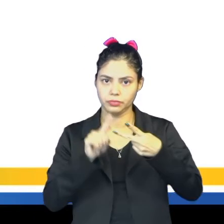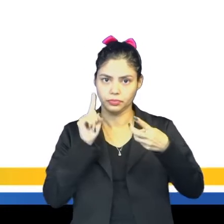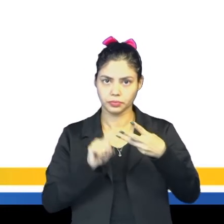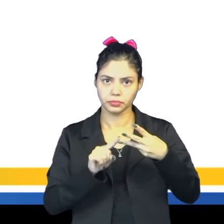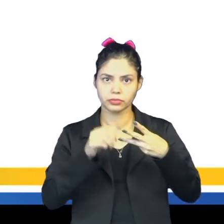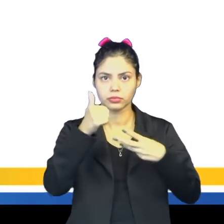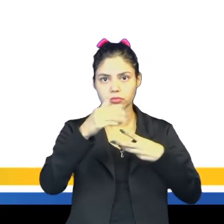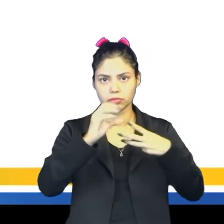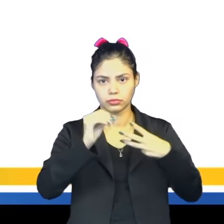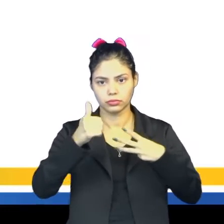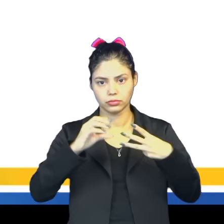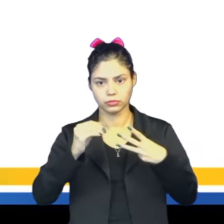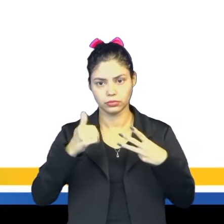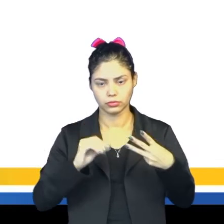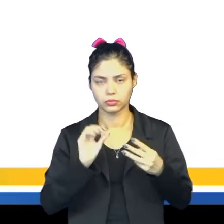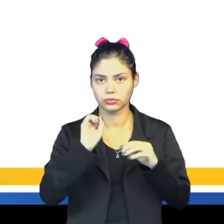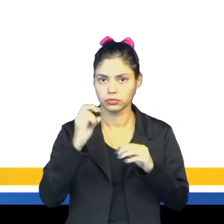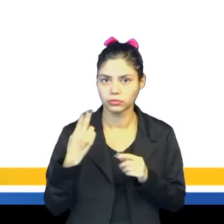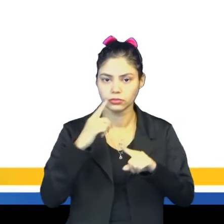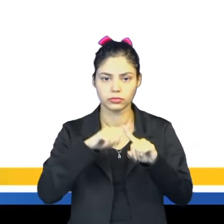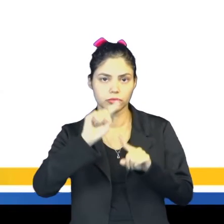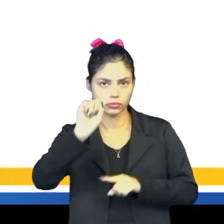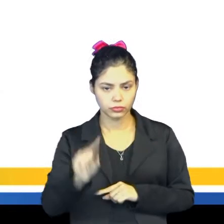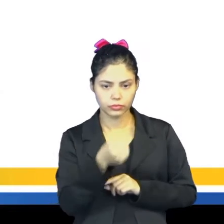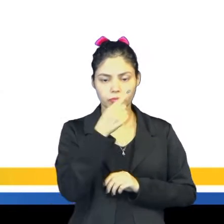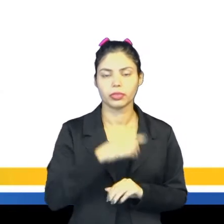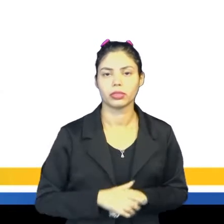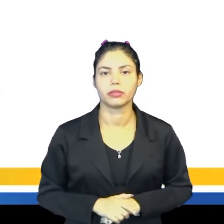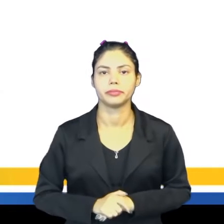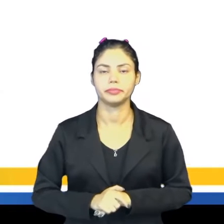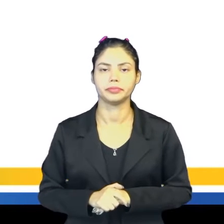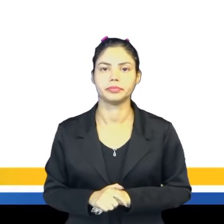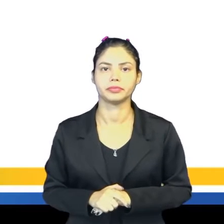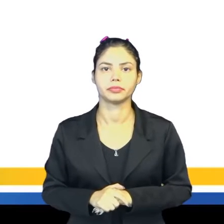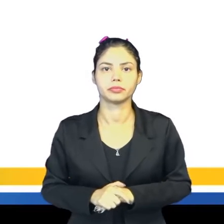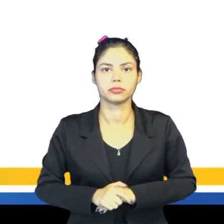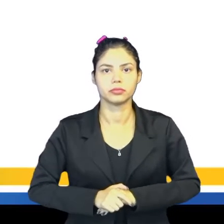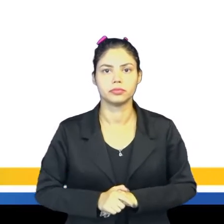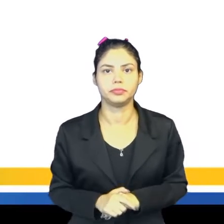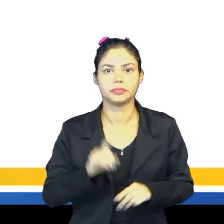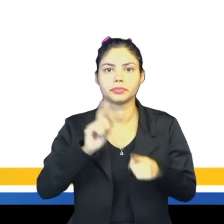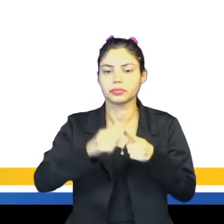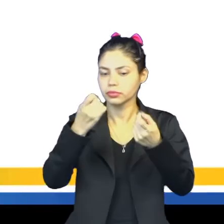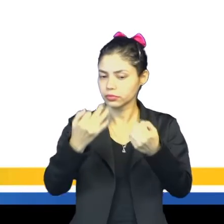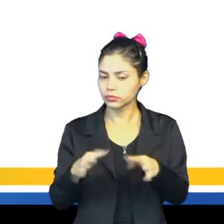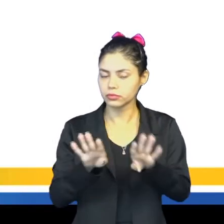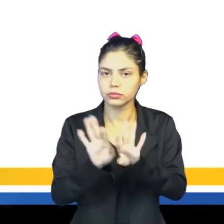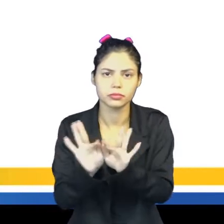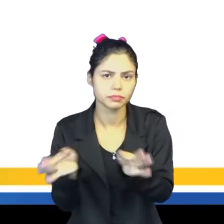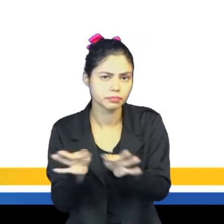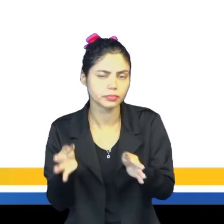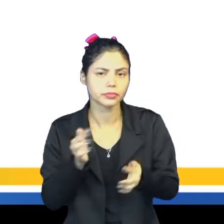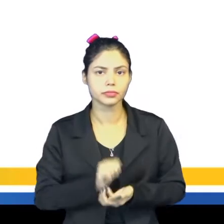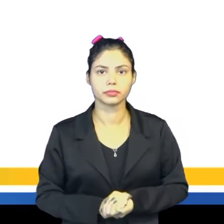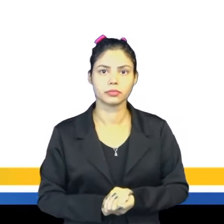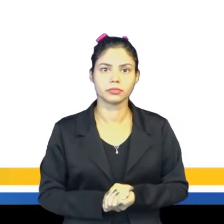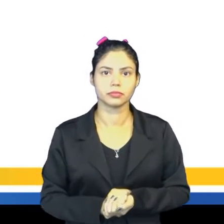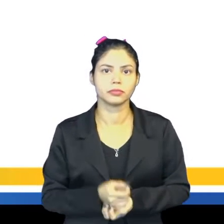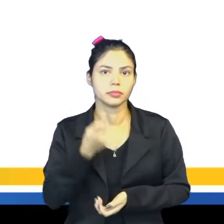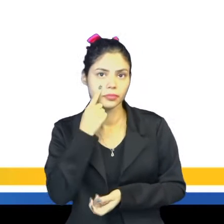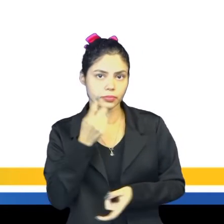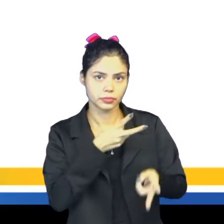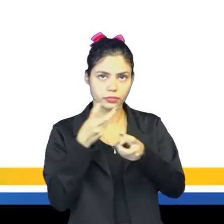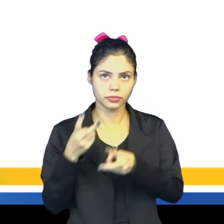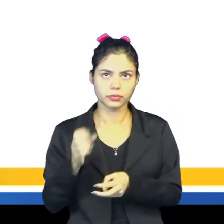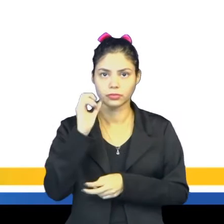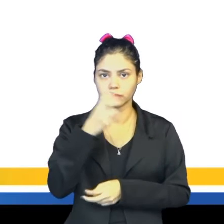10 ou podemos fazer uma multiplicação por 1000, tá? Porque a explicação ela é bem simples. Observe que